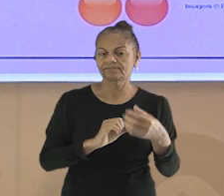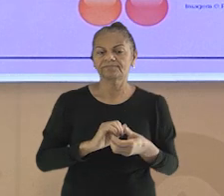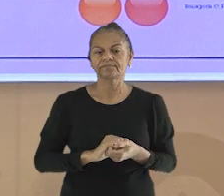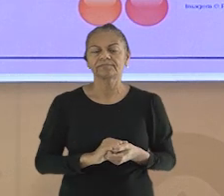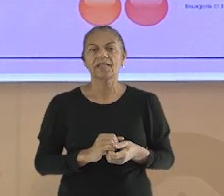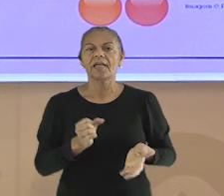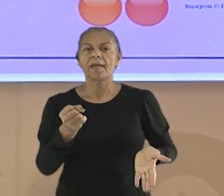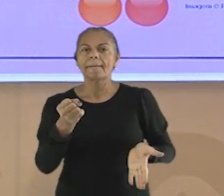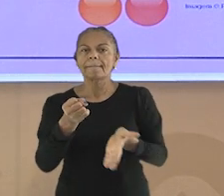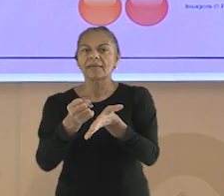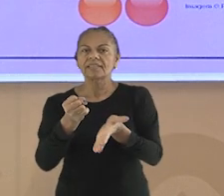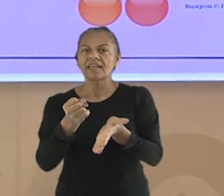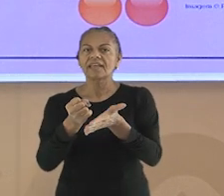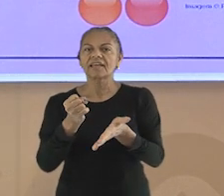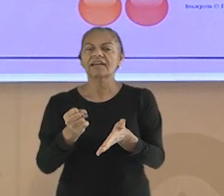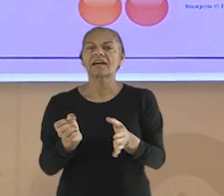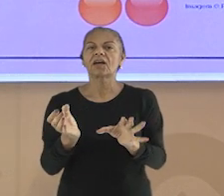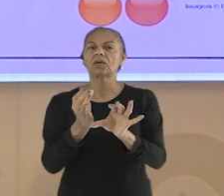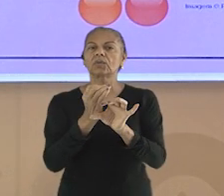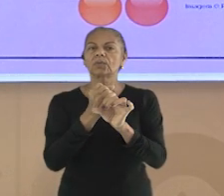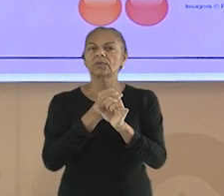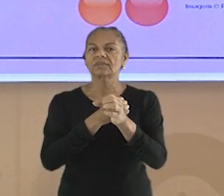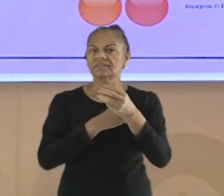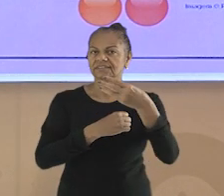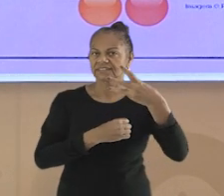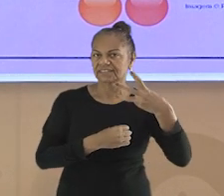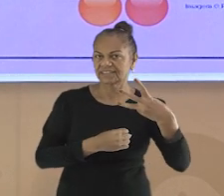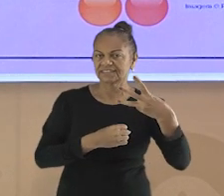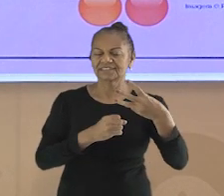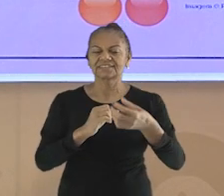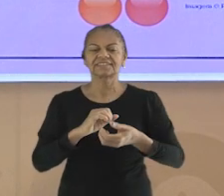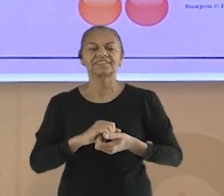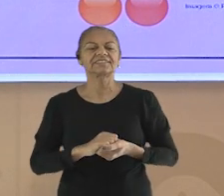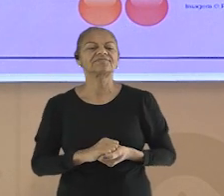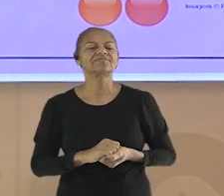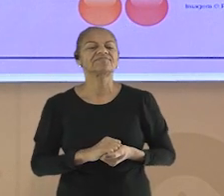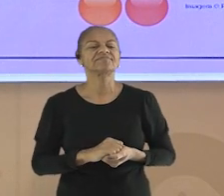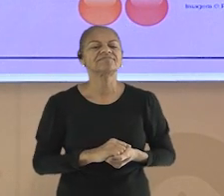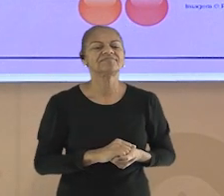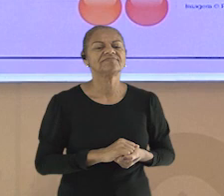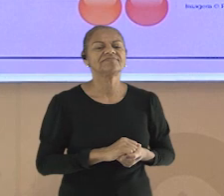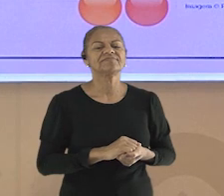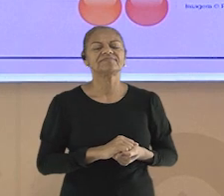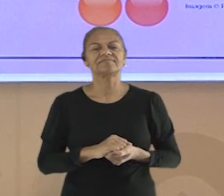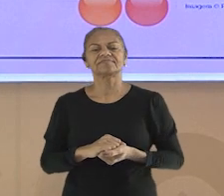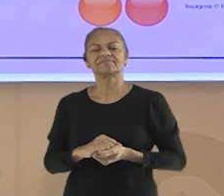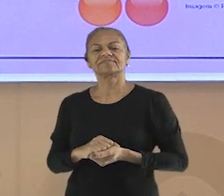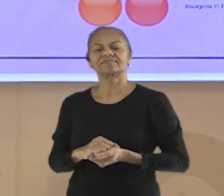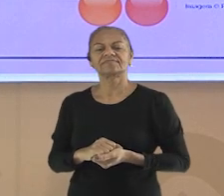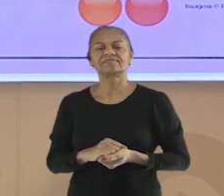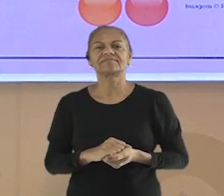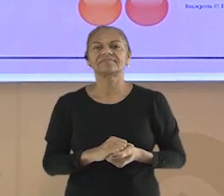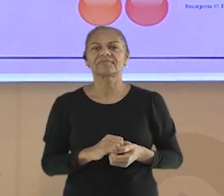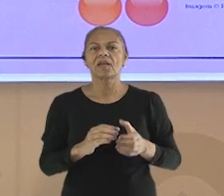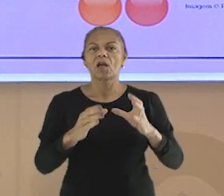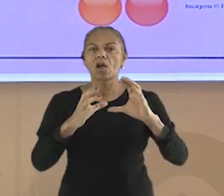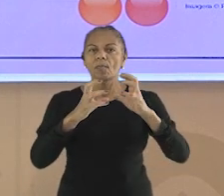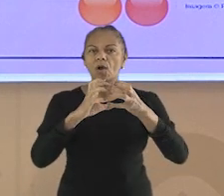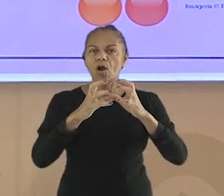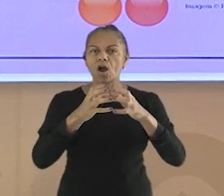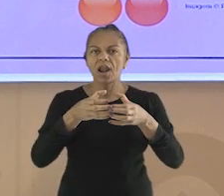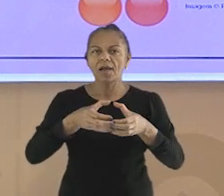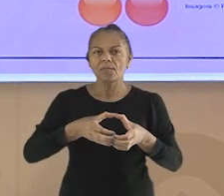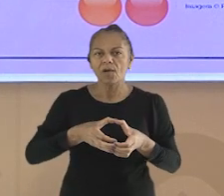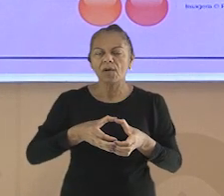4 carrinhos. 1, 2, 3 petecas. 1, 2, 3,